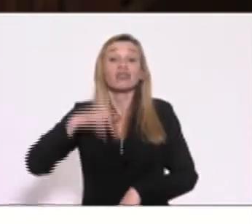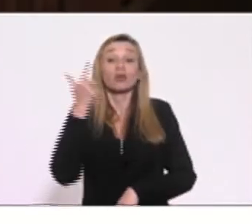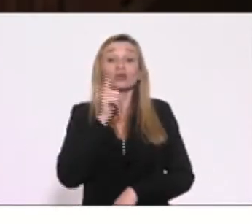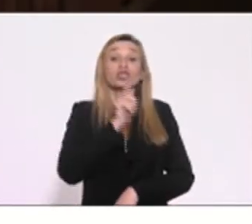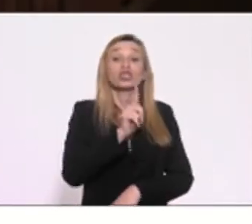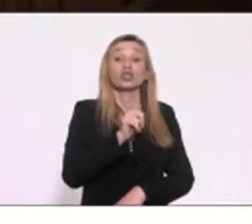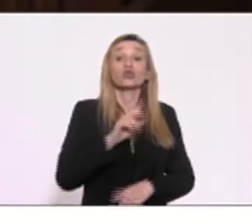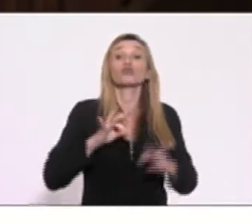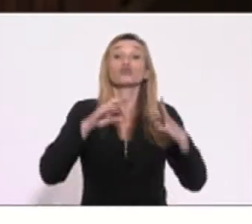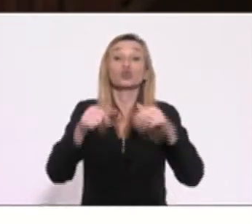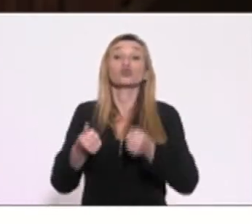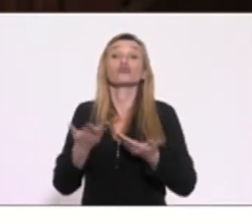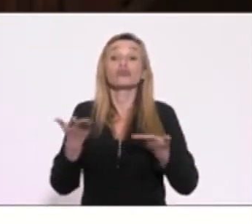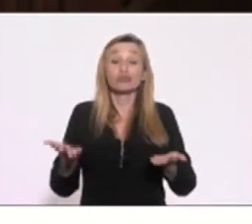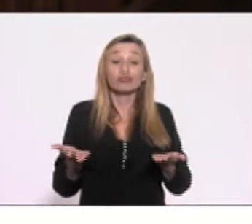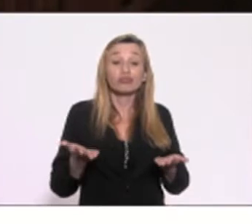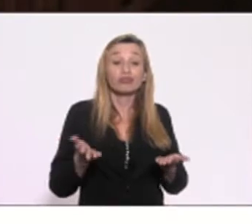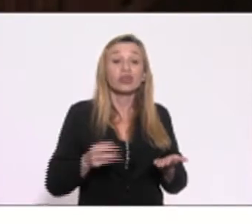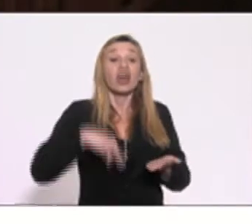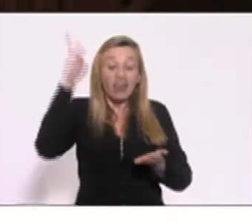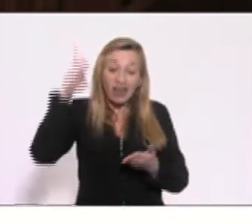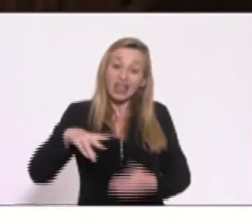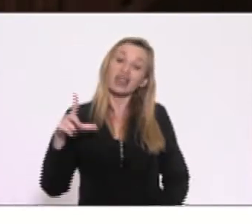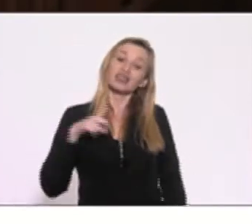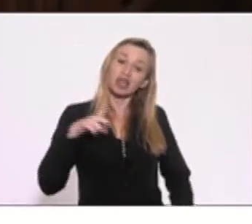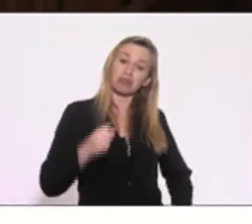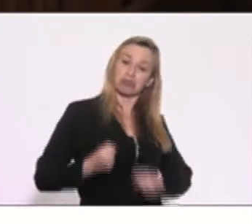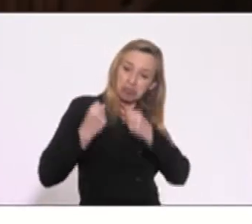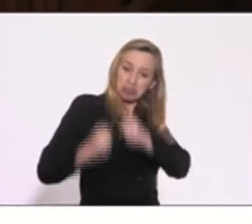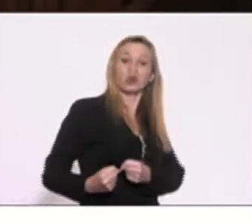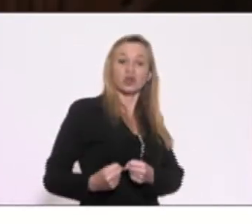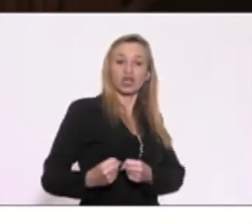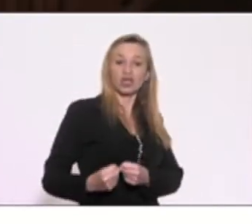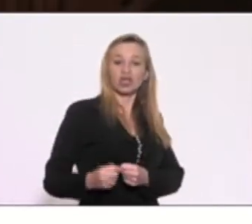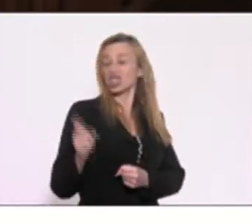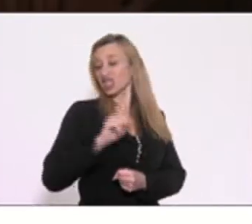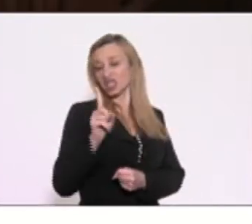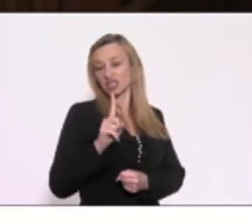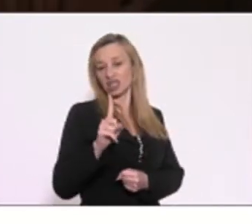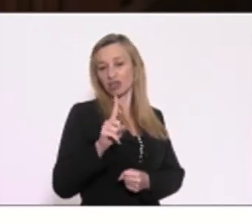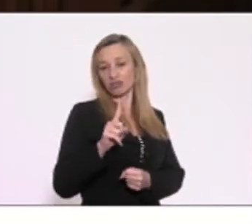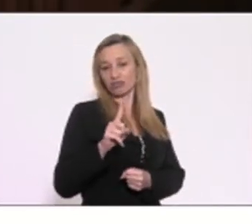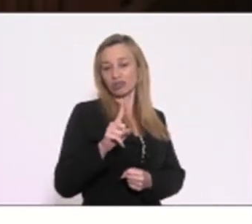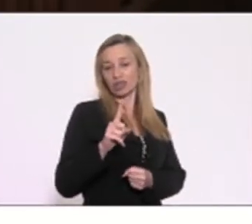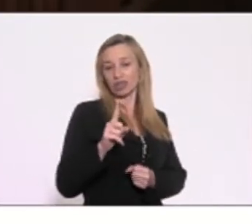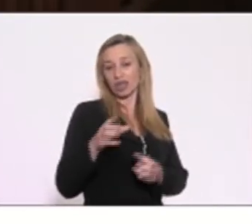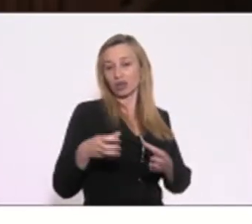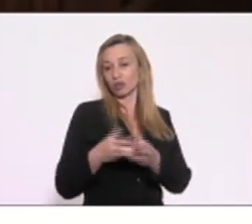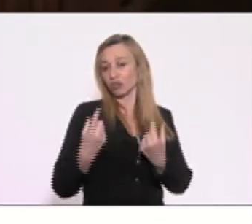isso é quem está no poder, e não com quem está na oposição.